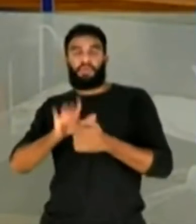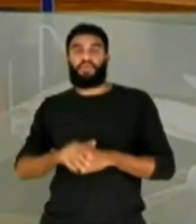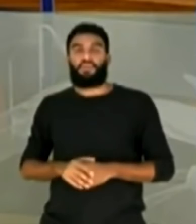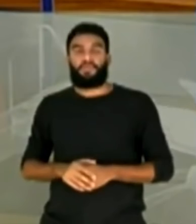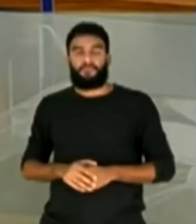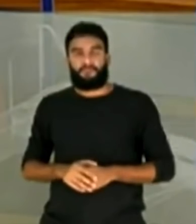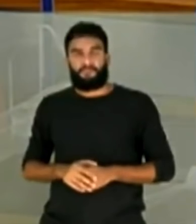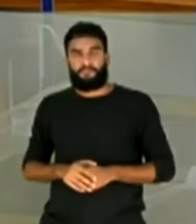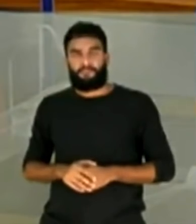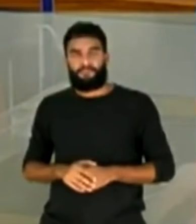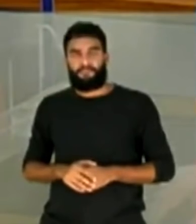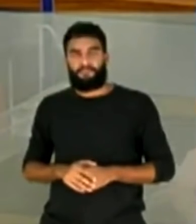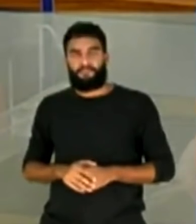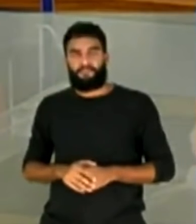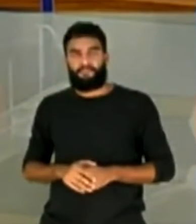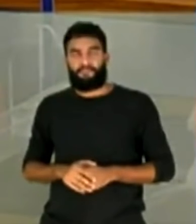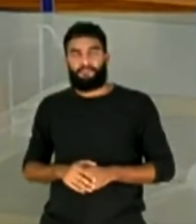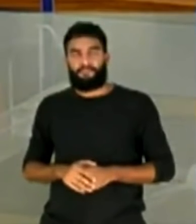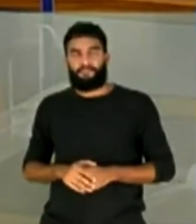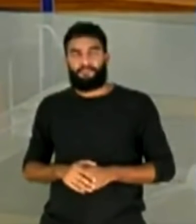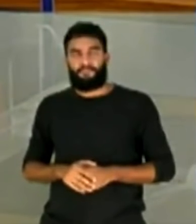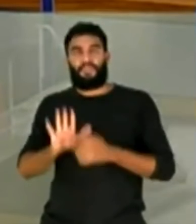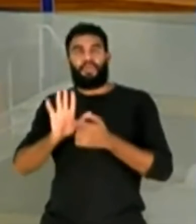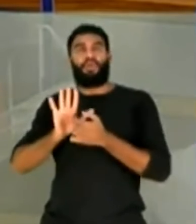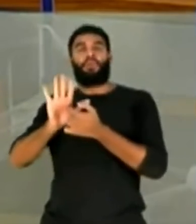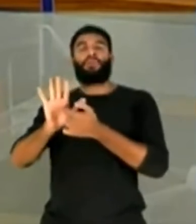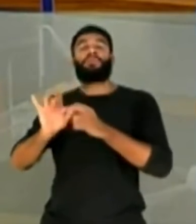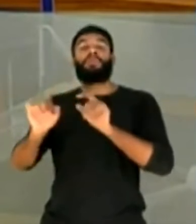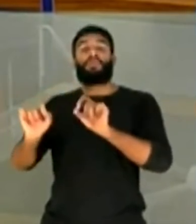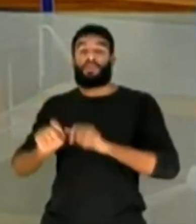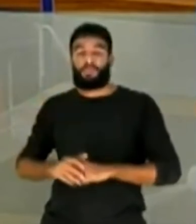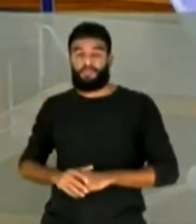o seguinte, entre as publicações do Verdade dos Fatos,